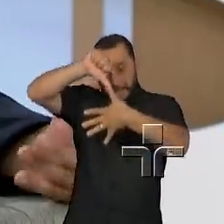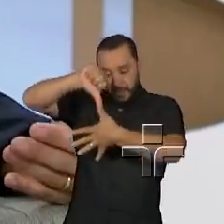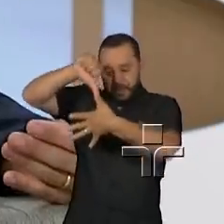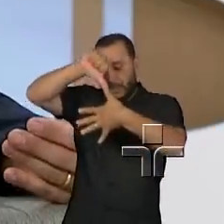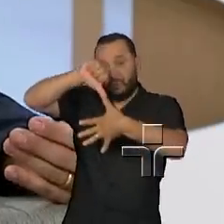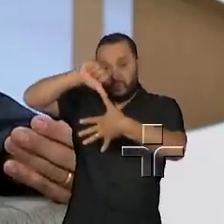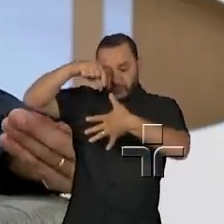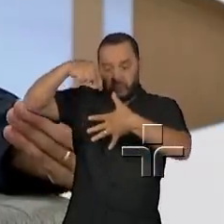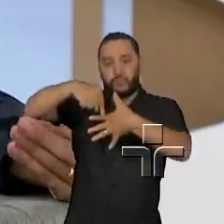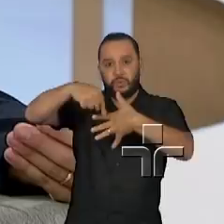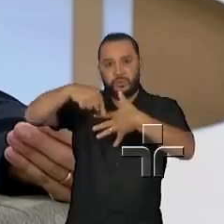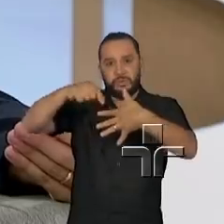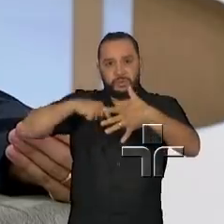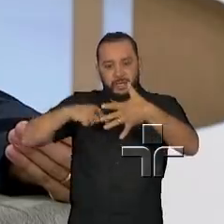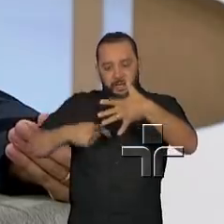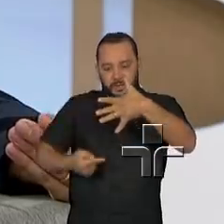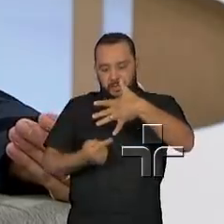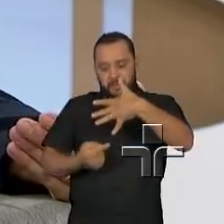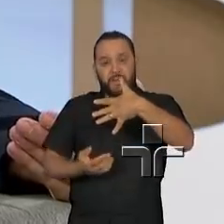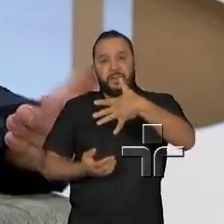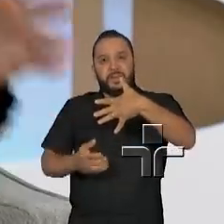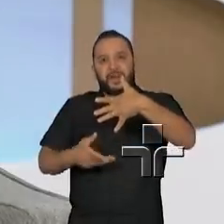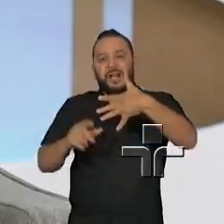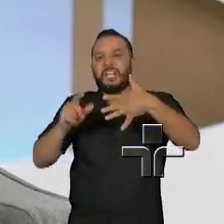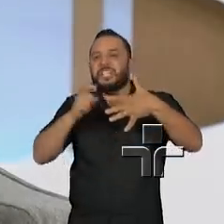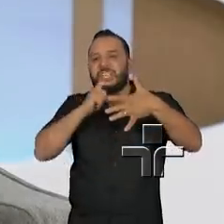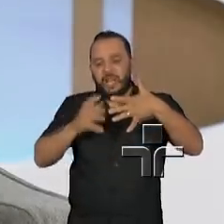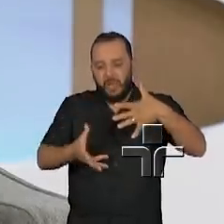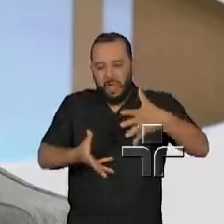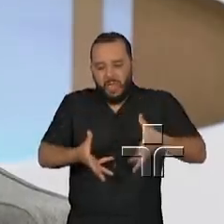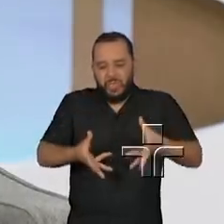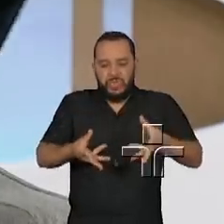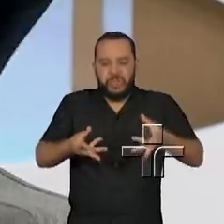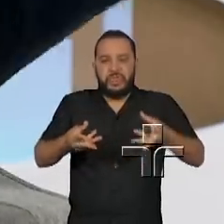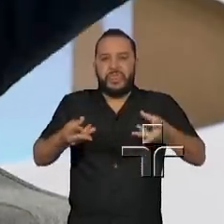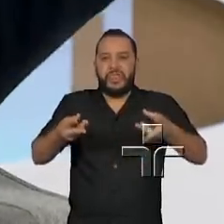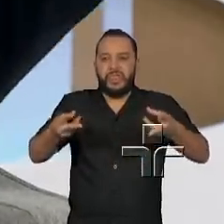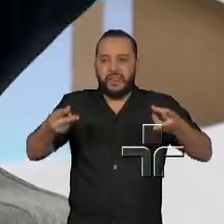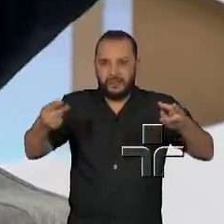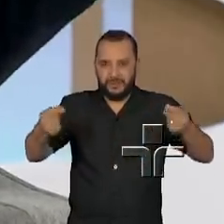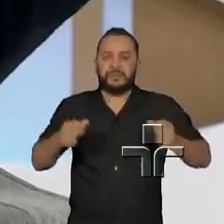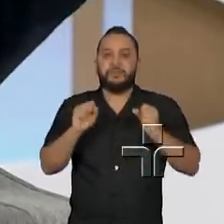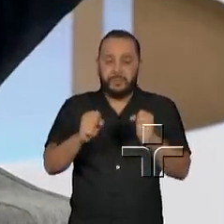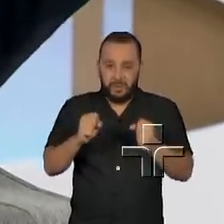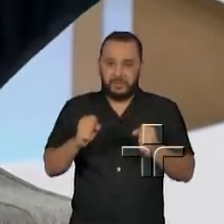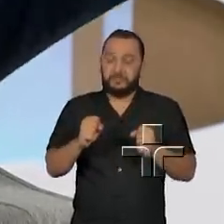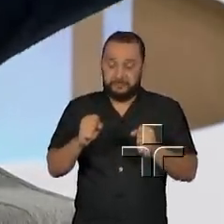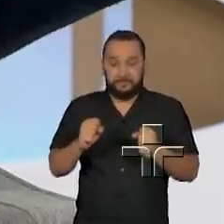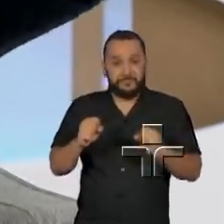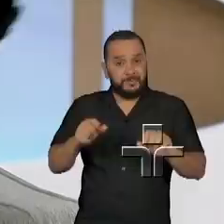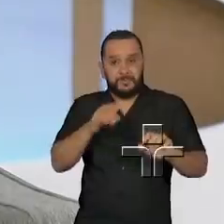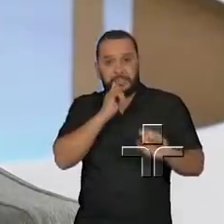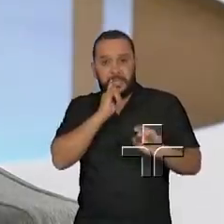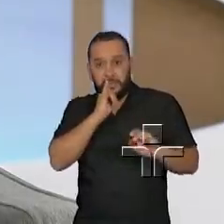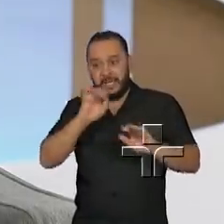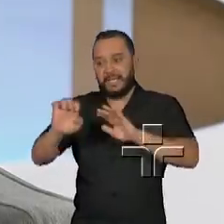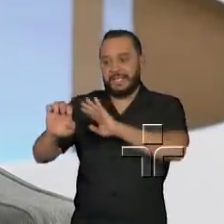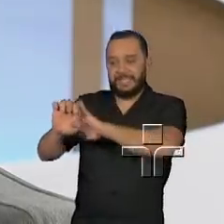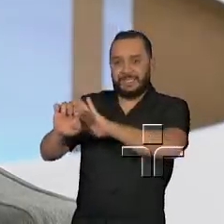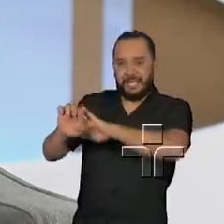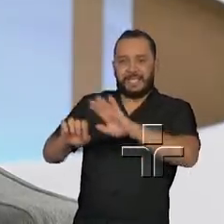mitigar. Agora, eu acho que o que é interessante é que quando as pessoas são fundamentalistas, seja a esquerda, seja a direita, às vezes elas acabam se